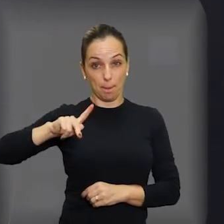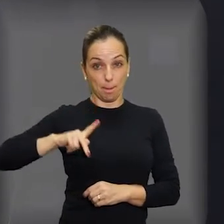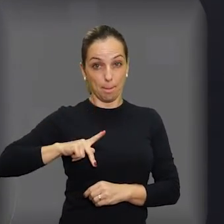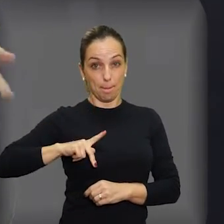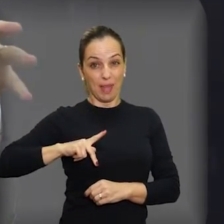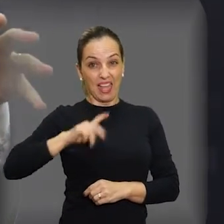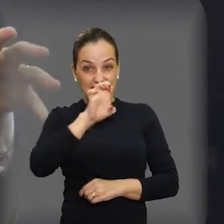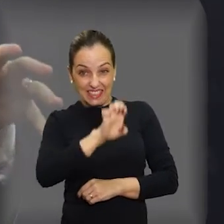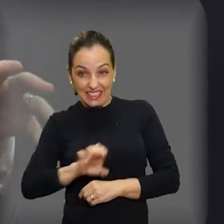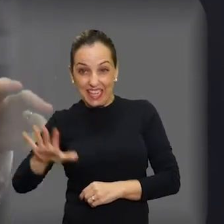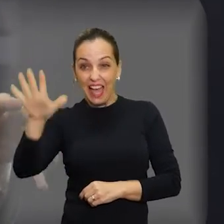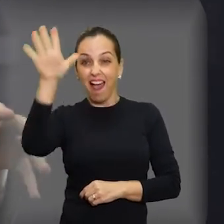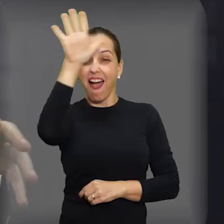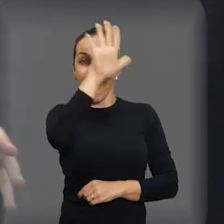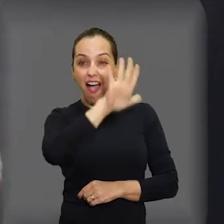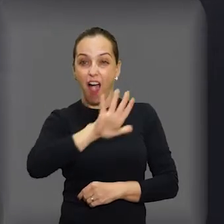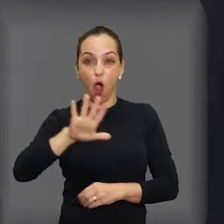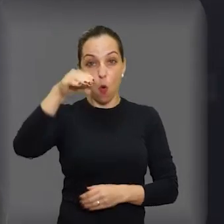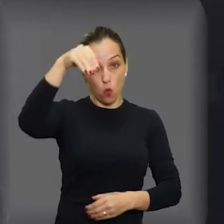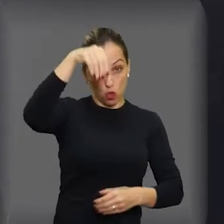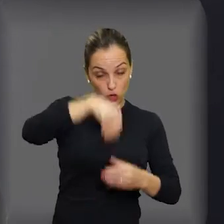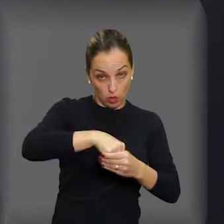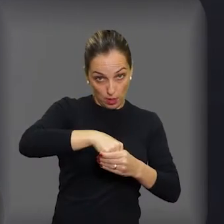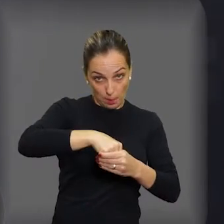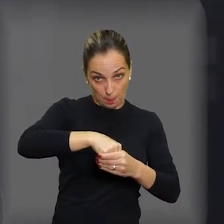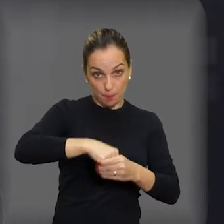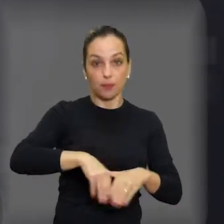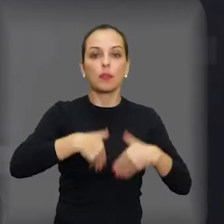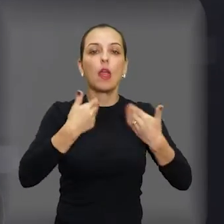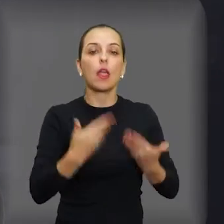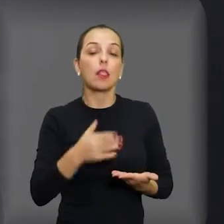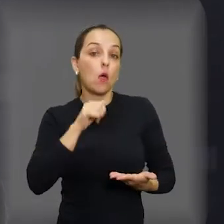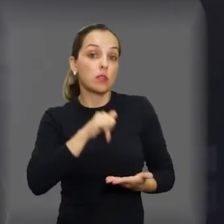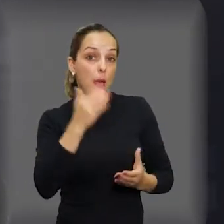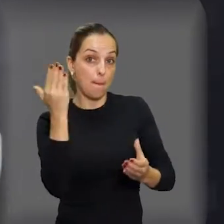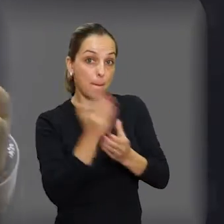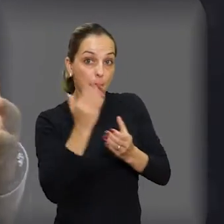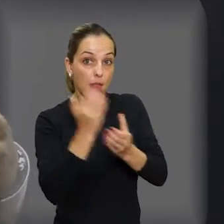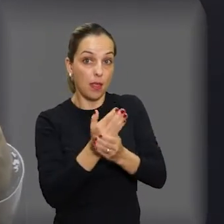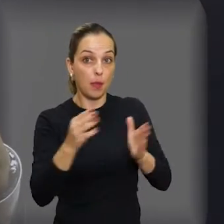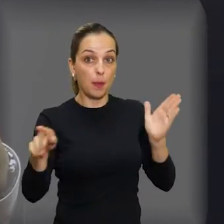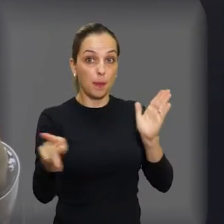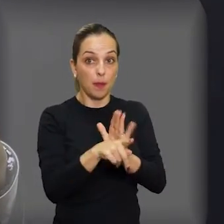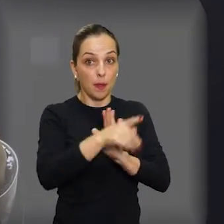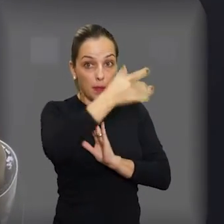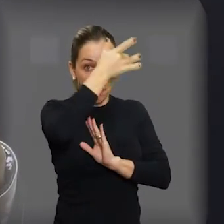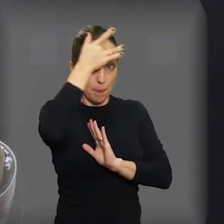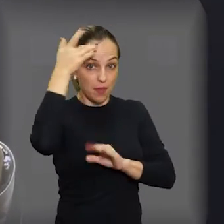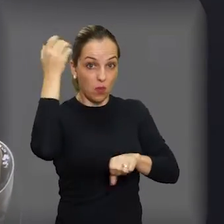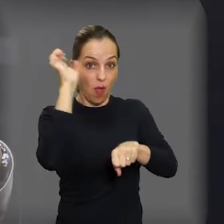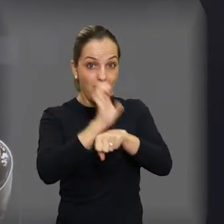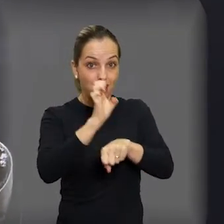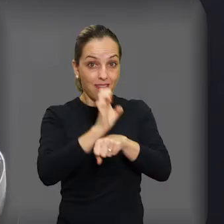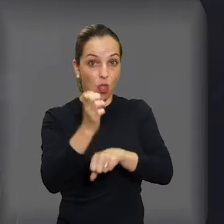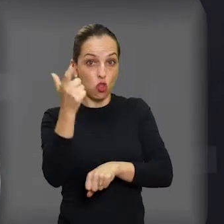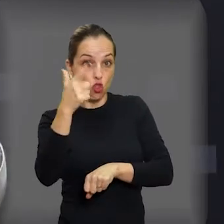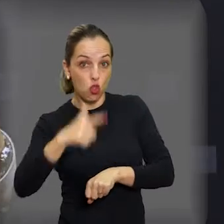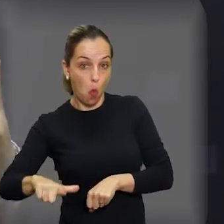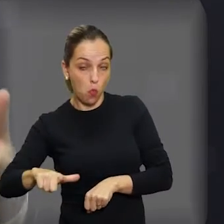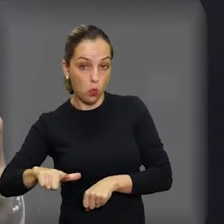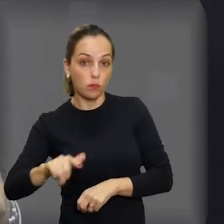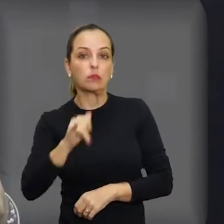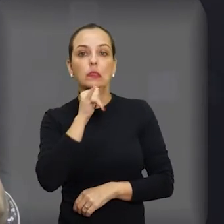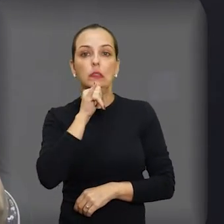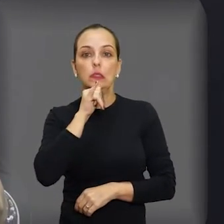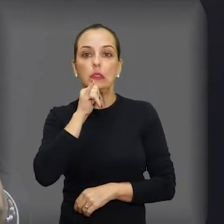que é um colegiado que envolve as defensorias públicas gerais dos diferentes estados. Então, quando vem demandas que estão tramitando em